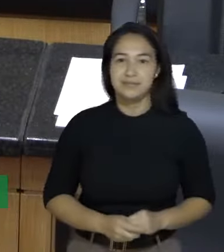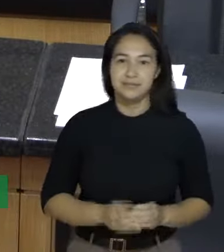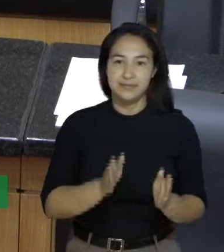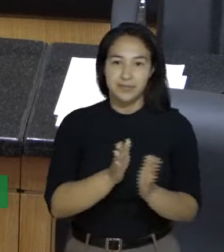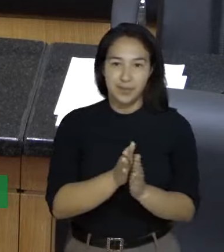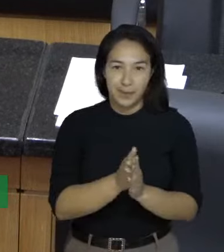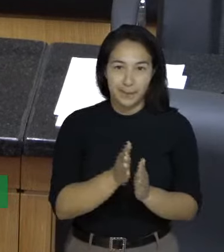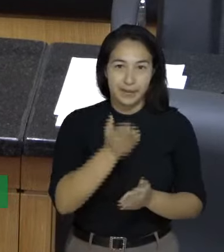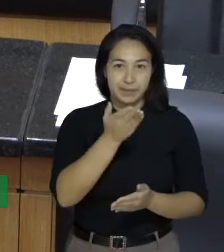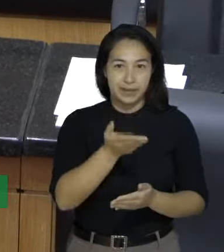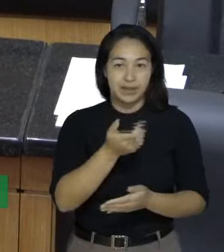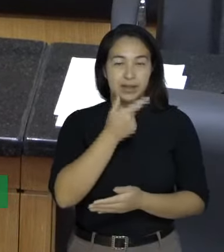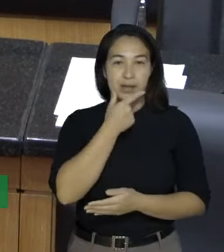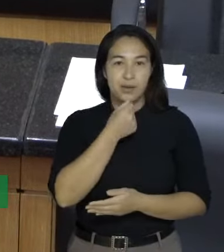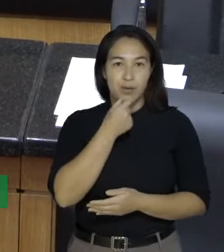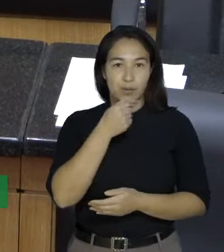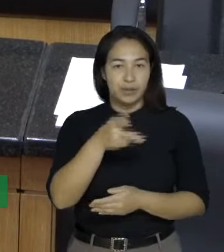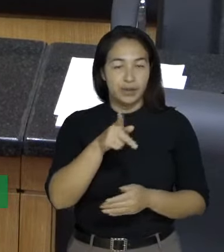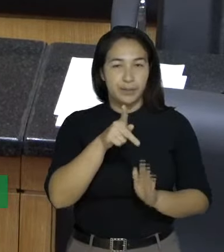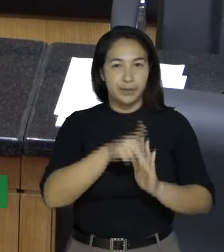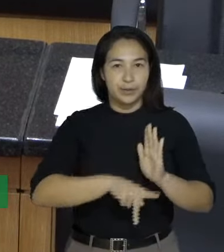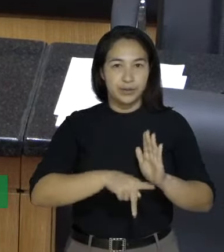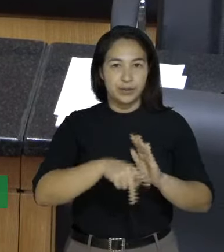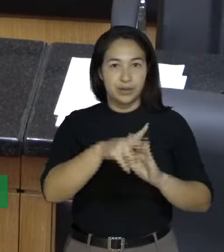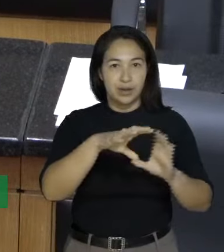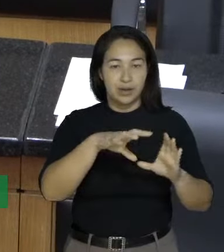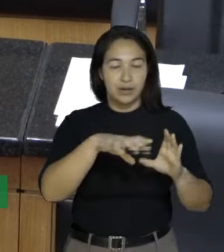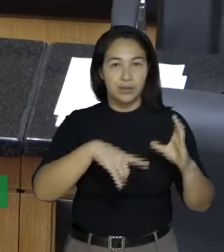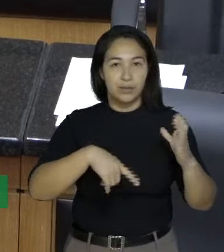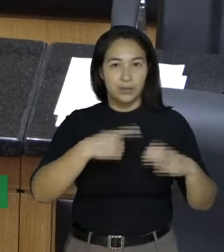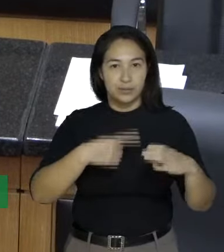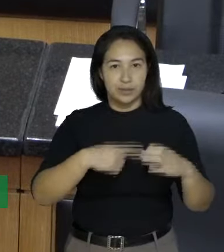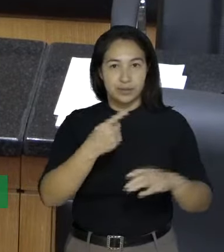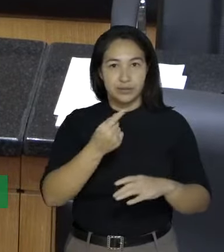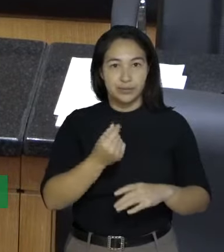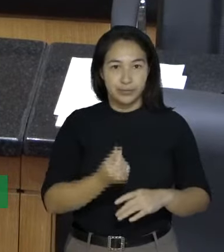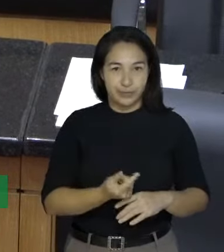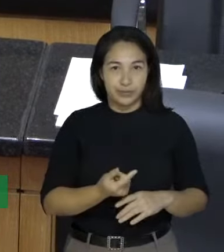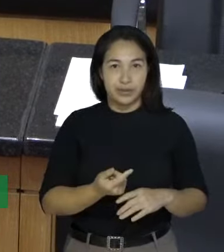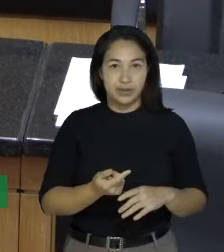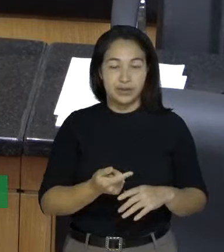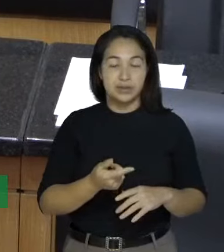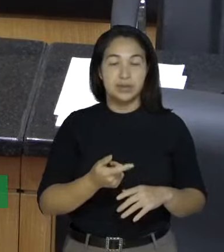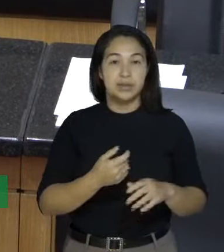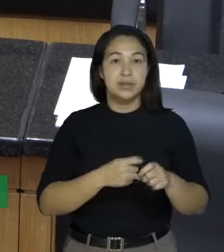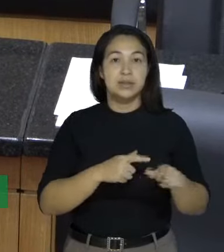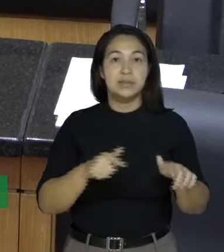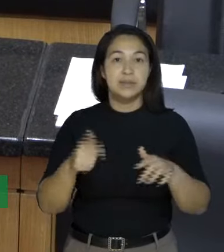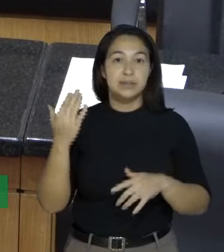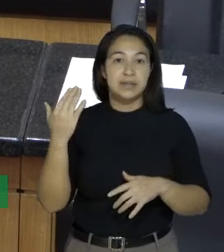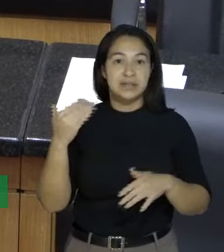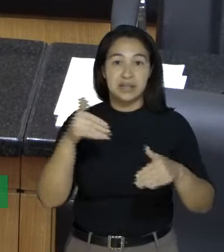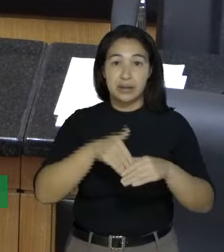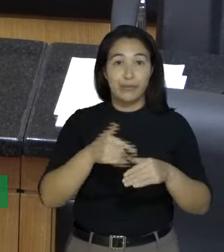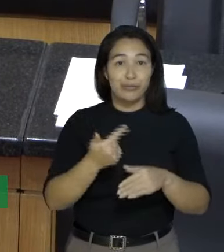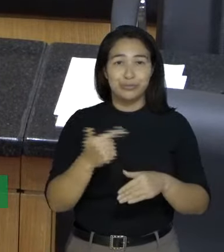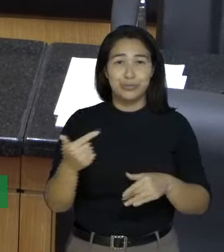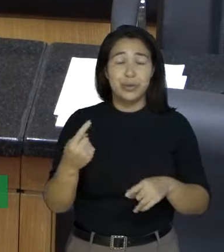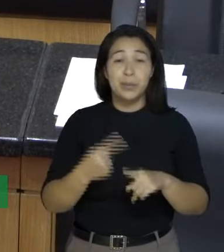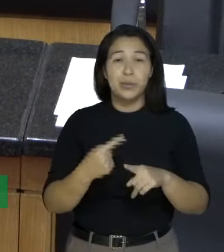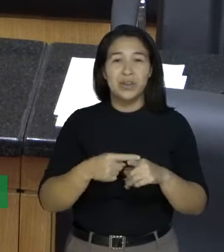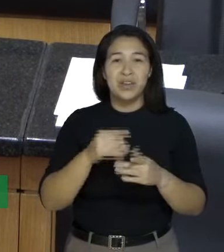pronunciamento esse projeto tá lá na comissão de Finanças amanhã nós temos reunião e só não foi votado na semana passada pela ausência do